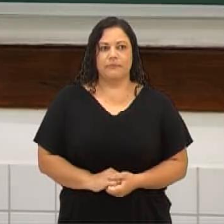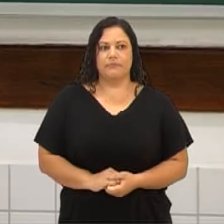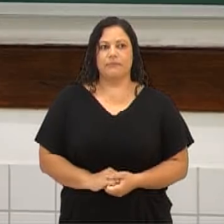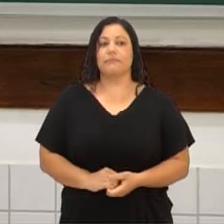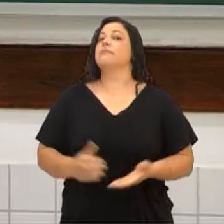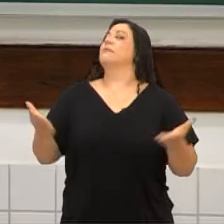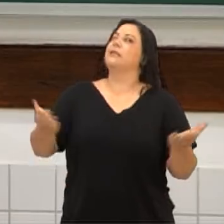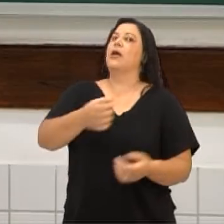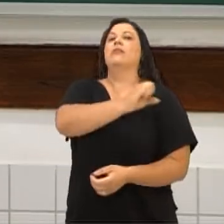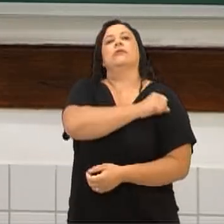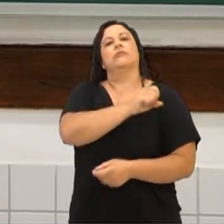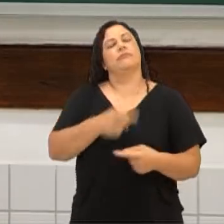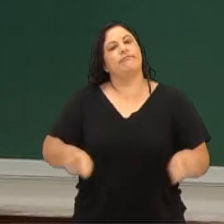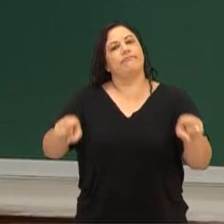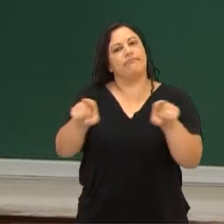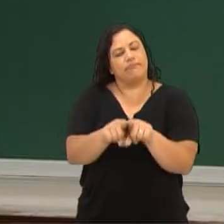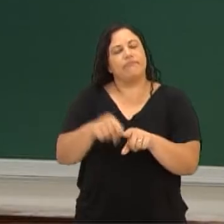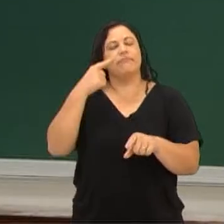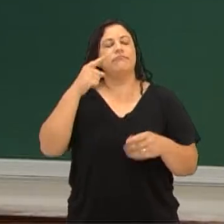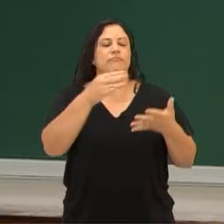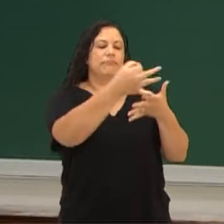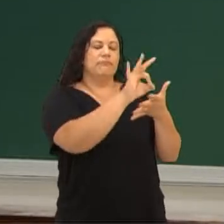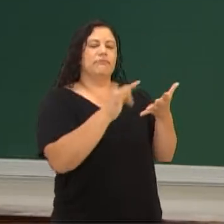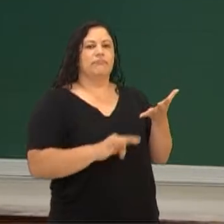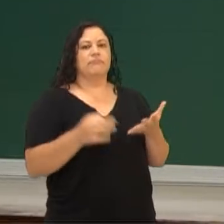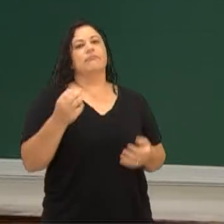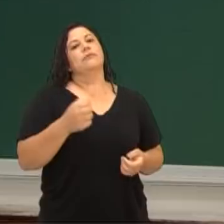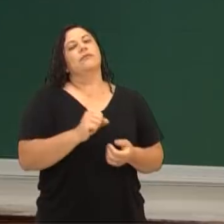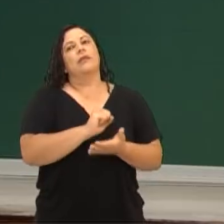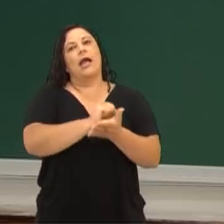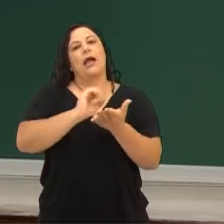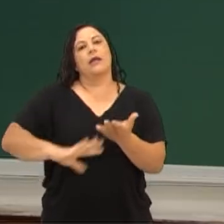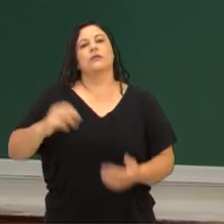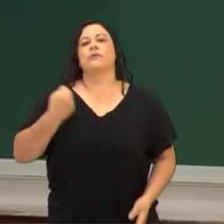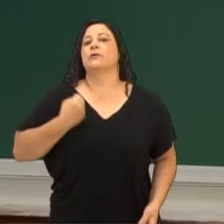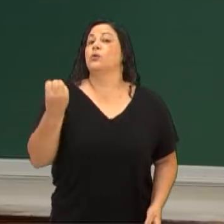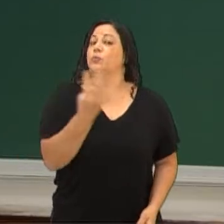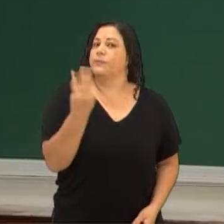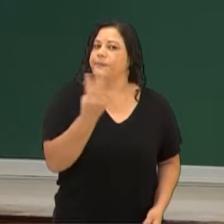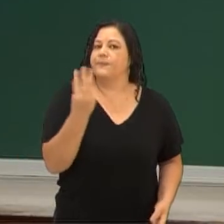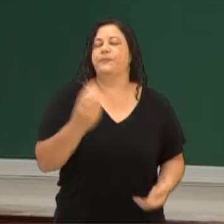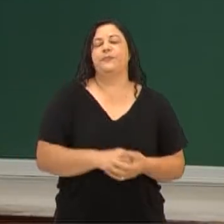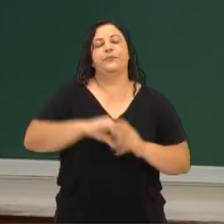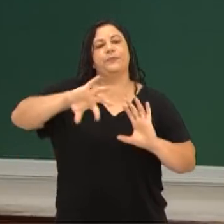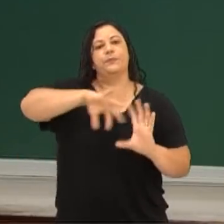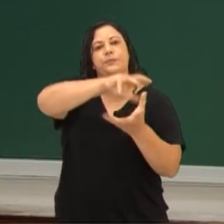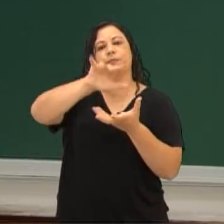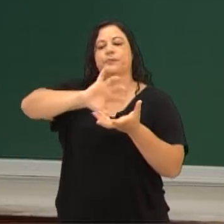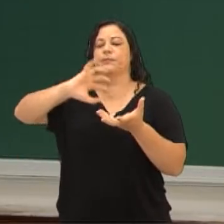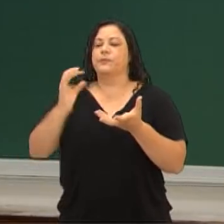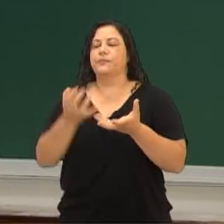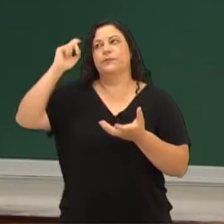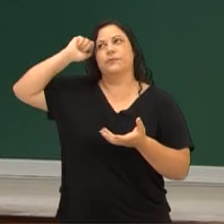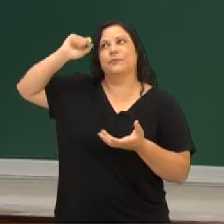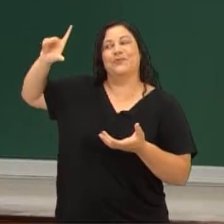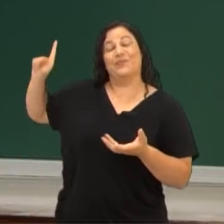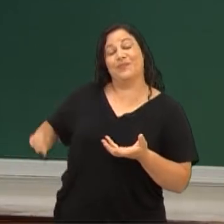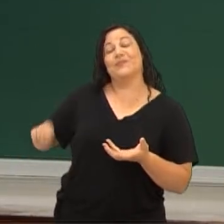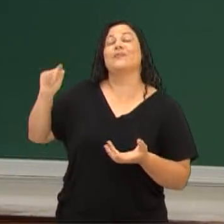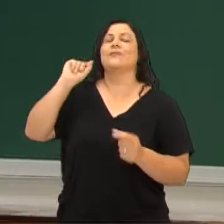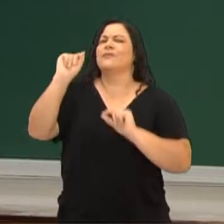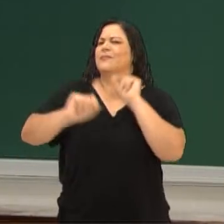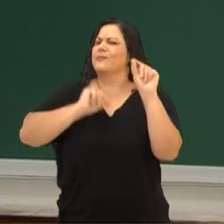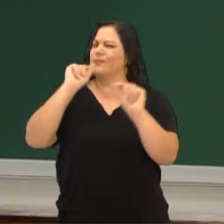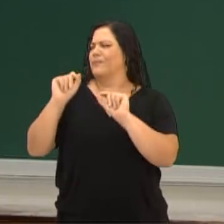Oitavo ano, estamos de volta, vamos à correção da nossa terceira atividade, o questionário. O continente africano tem um gigante asiático como parceiro